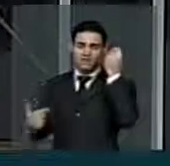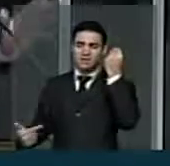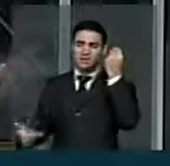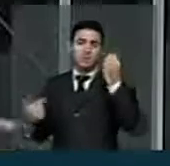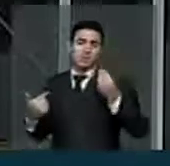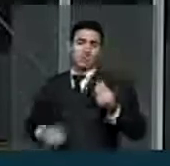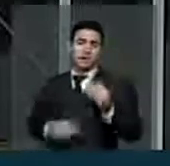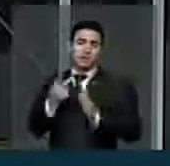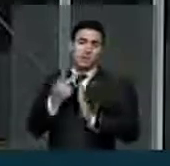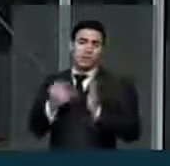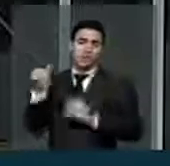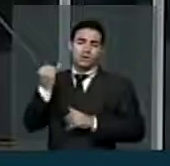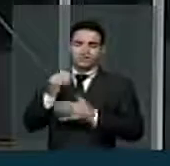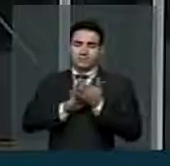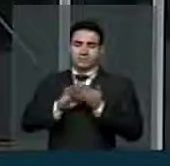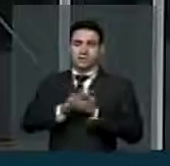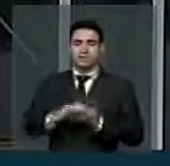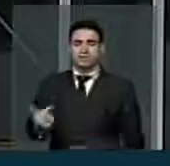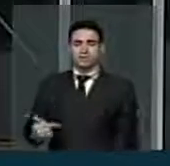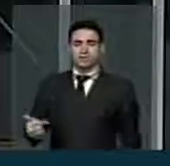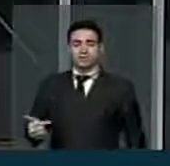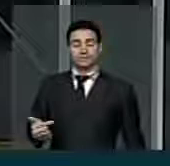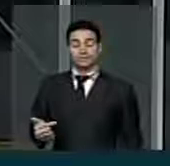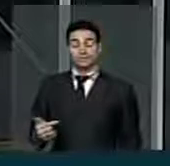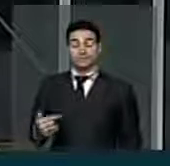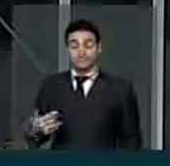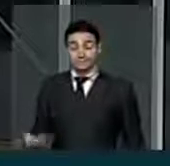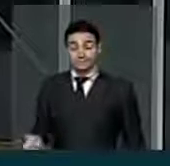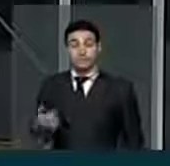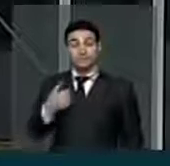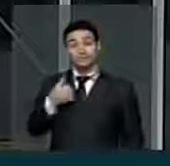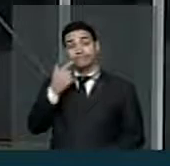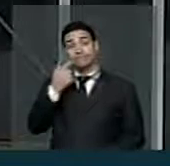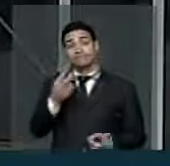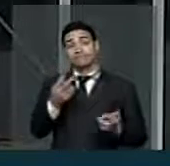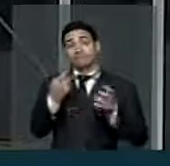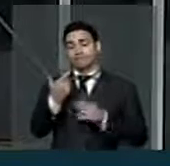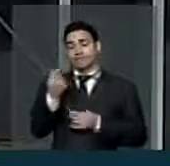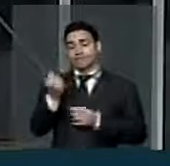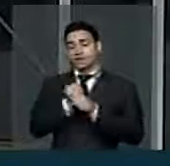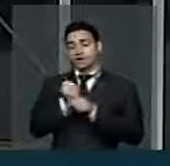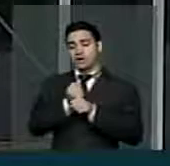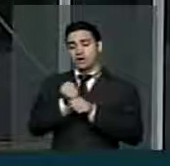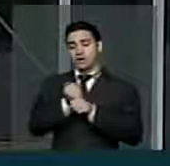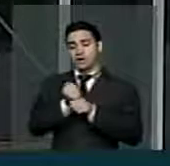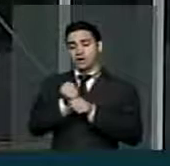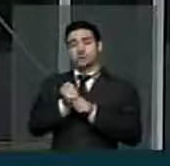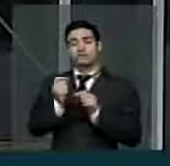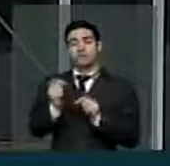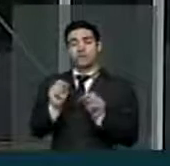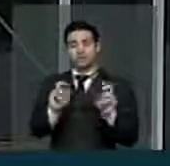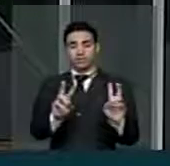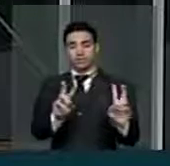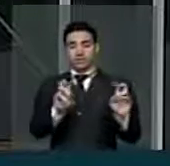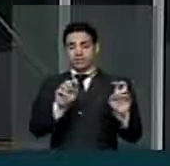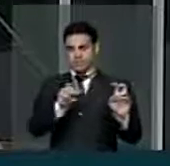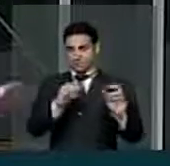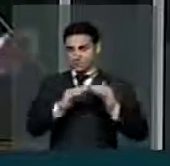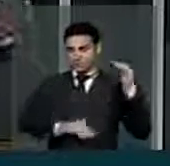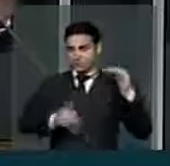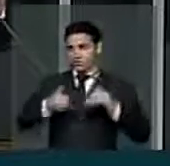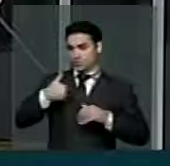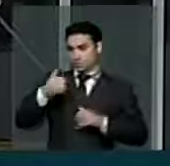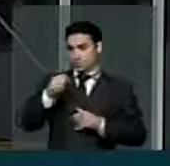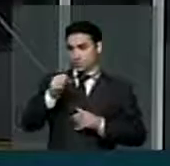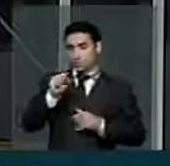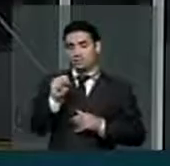de importância, e o que nós vemos durante 20 anos é esse tema